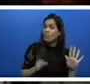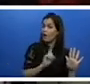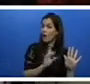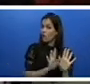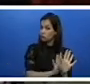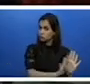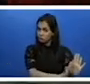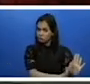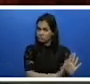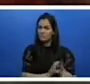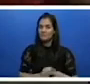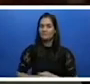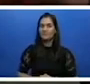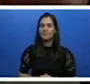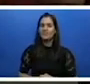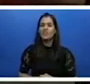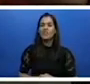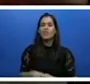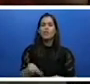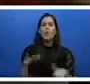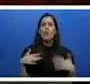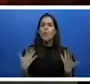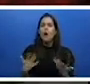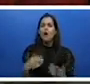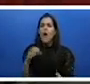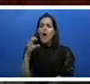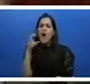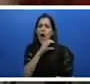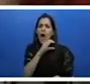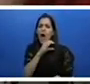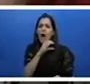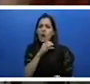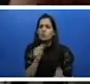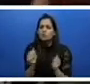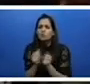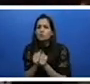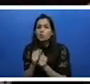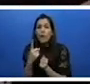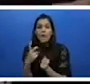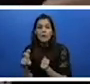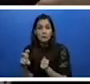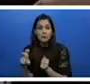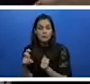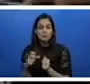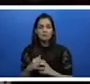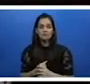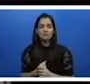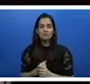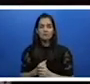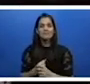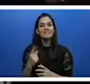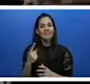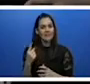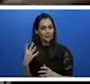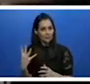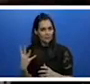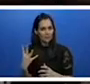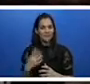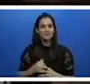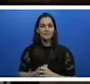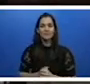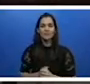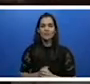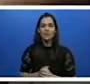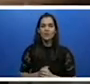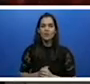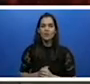vem imediatamente antes do 15? O que está do ladinho do 15? O 14. E o que